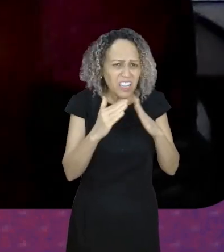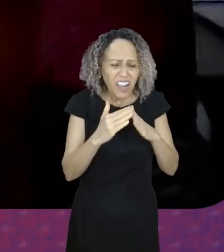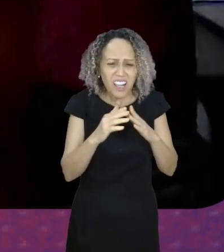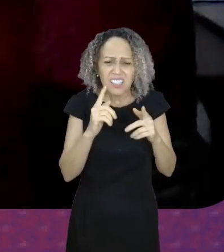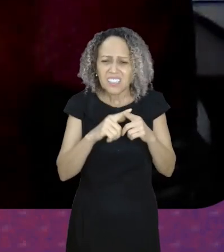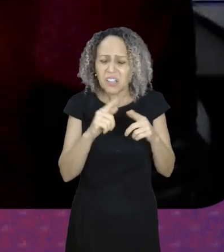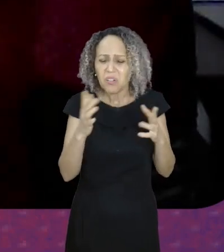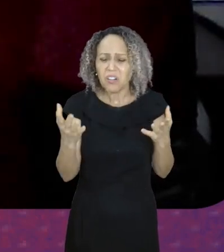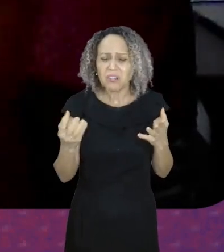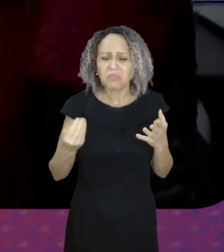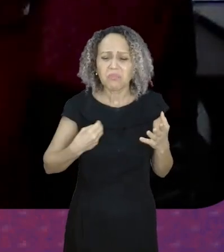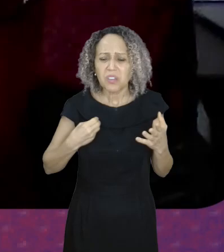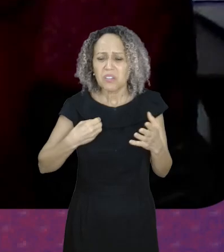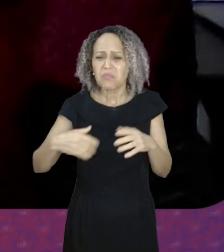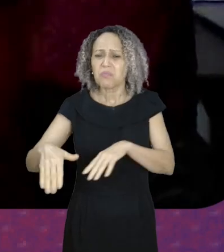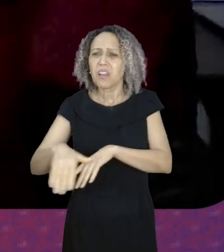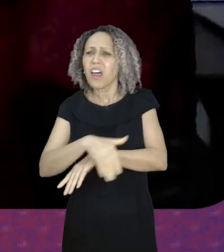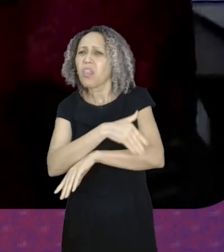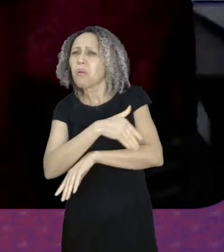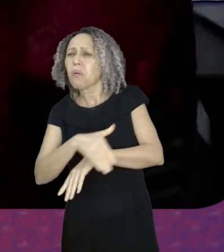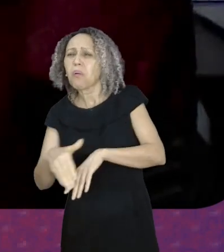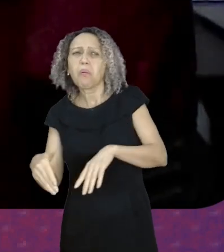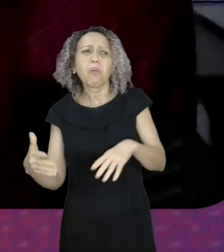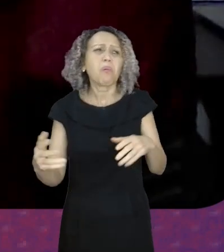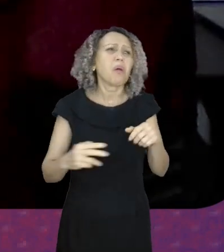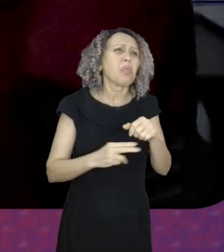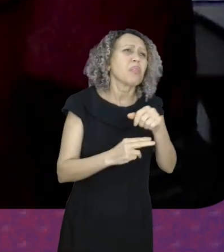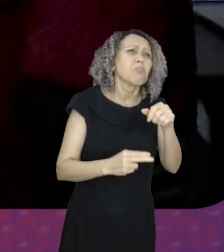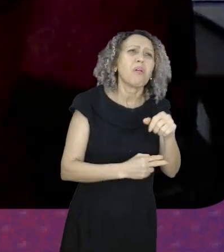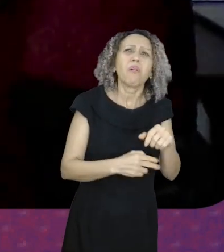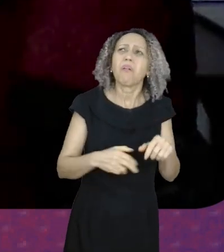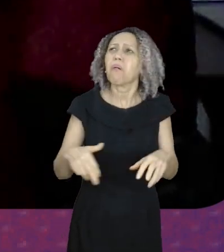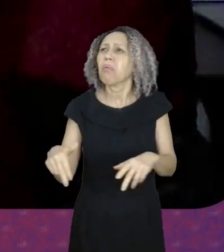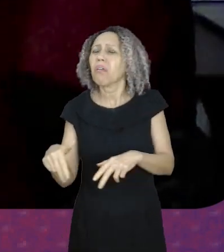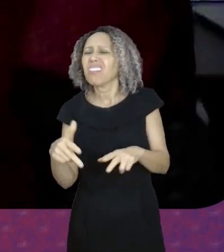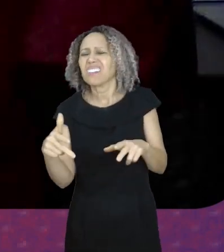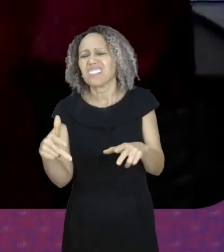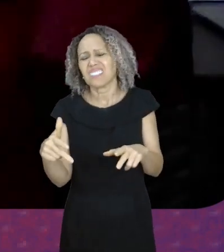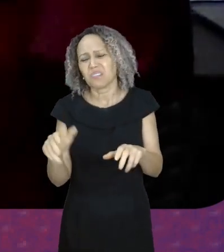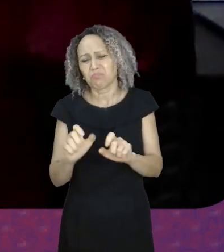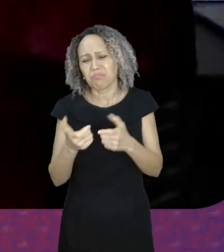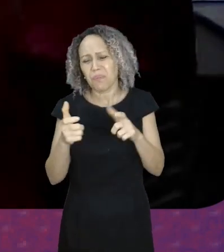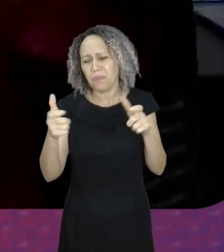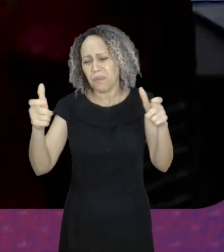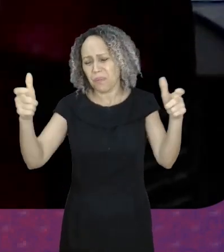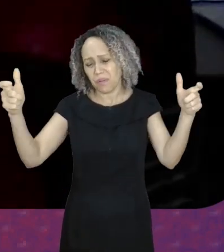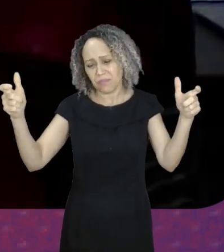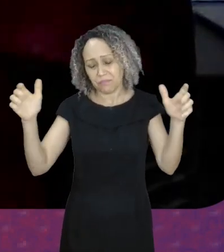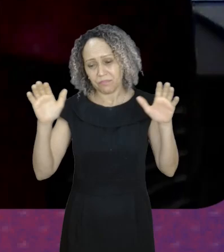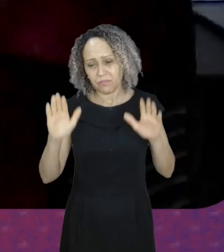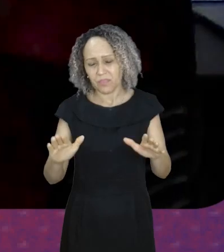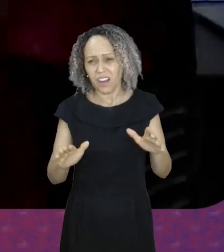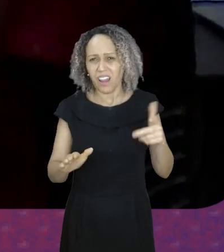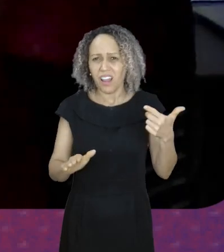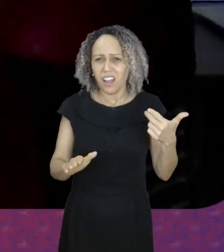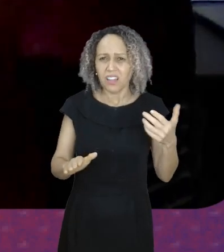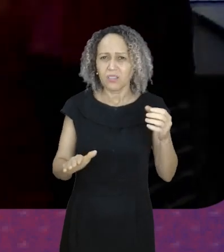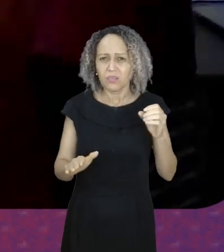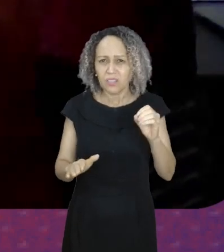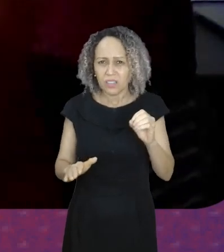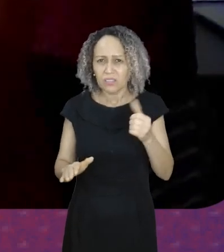desemprego. O índice de desemprego, nos anos 2018 para